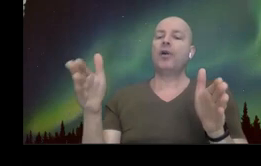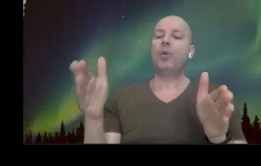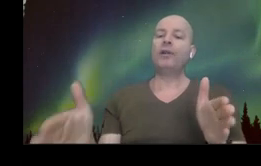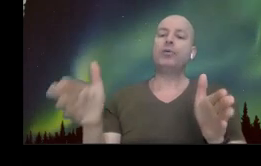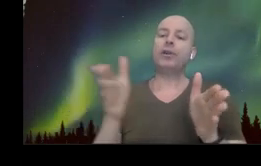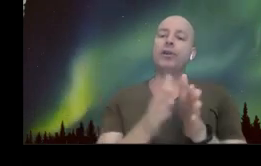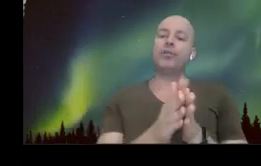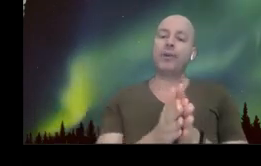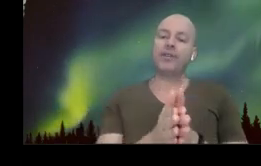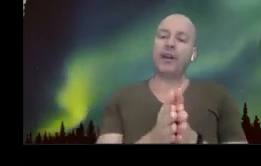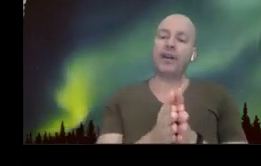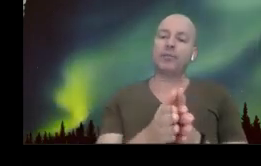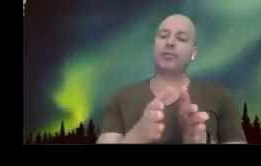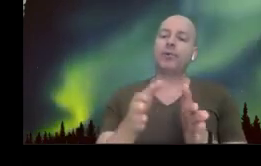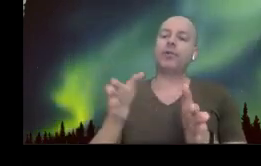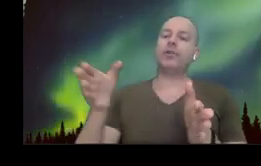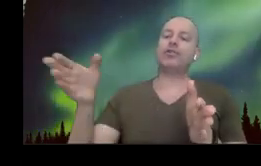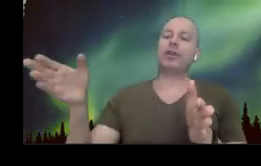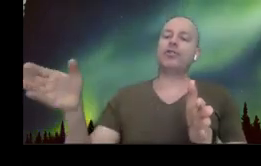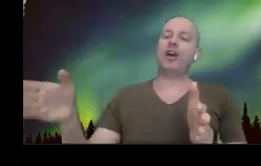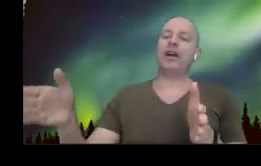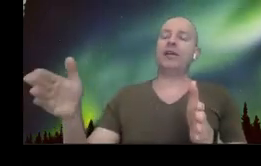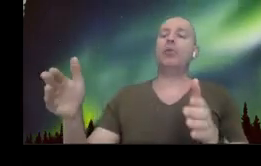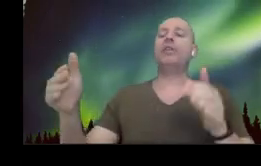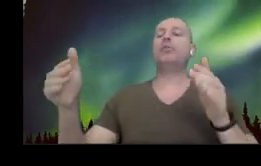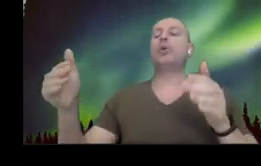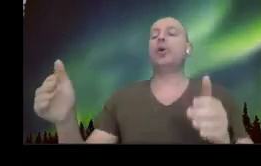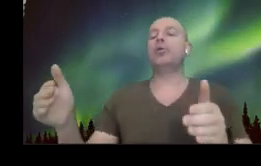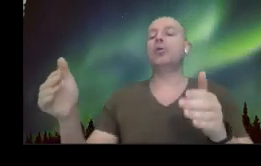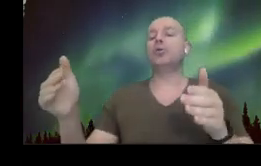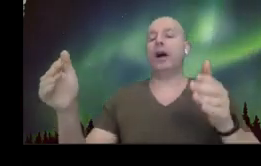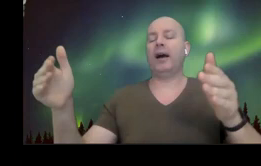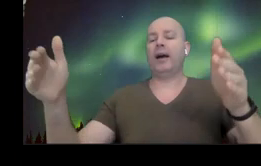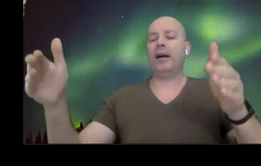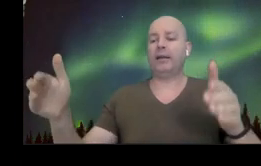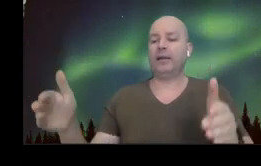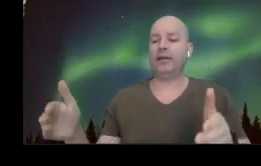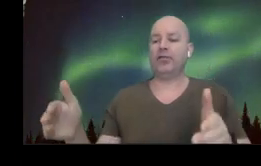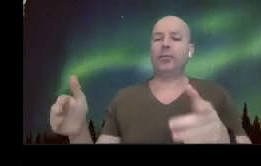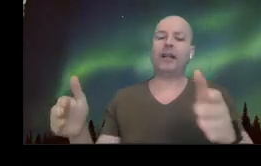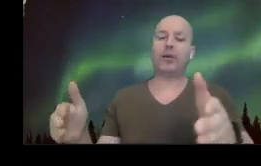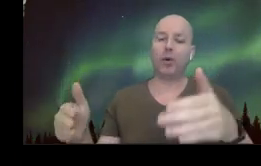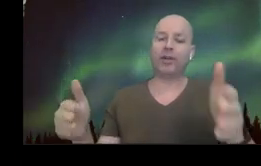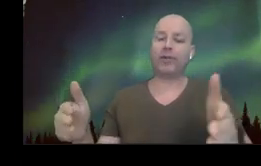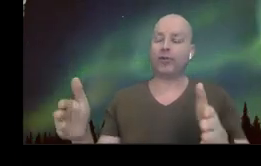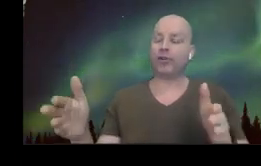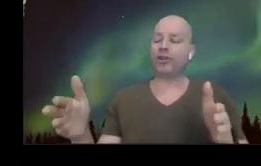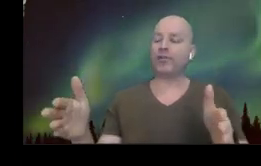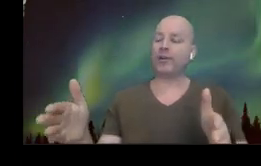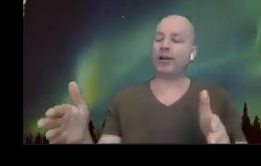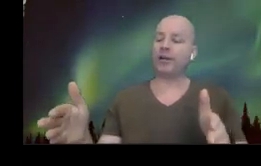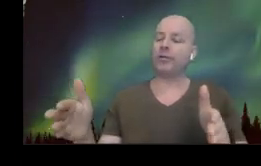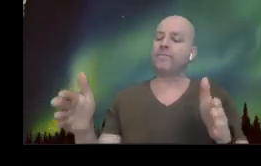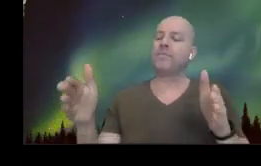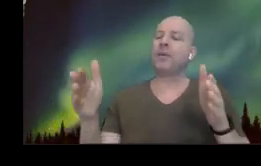vimos quanto que nós precisaríamos proteger de área no entorno de uma lagoa, que foi onde a